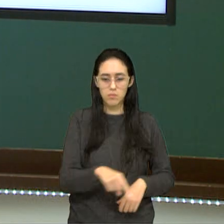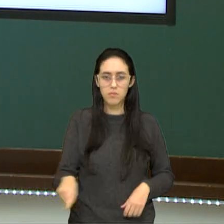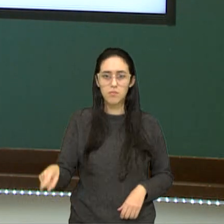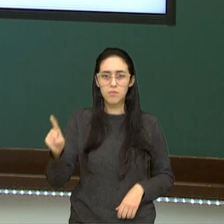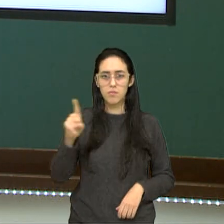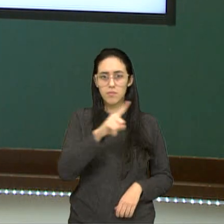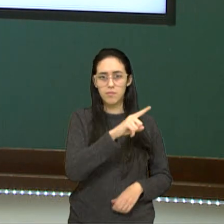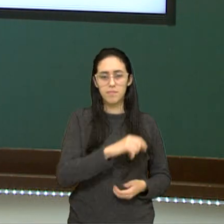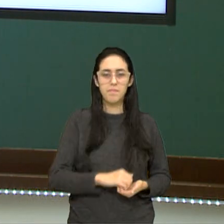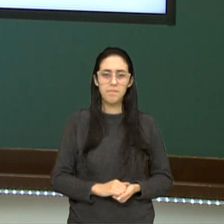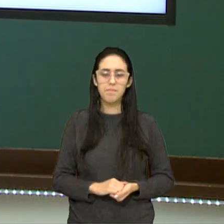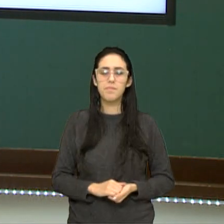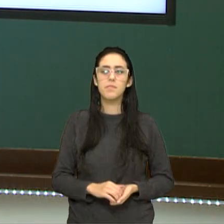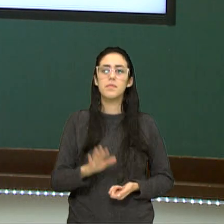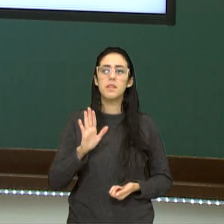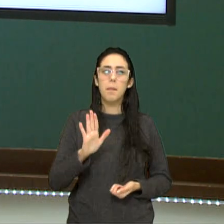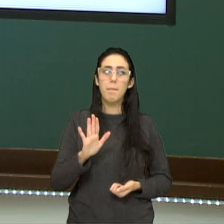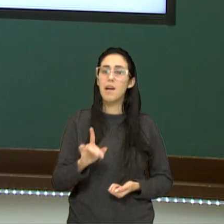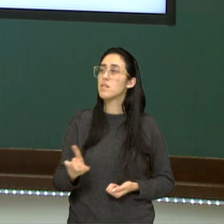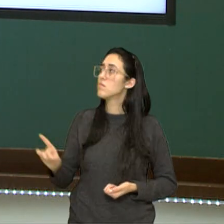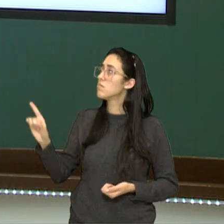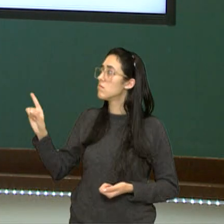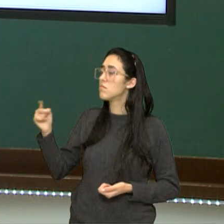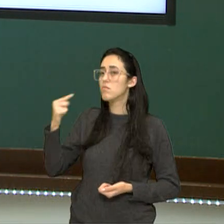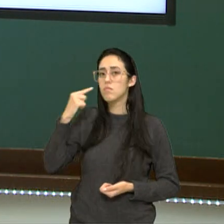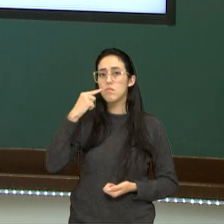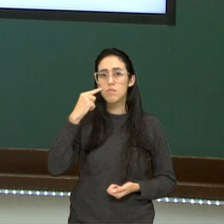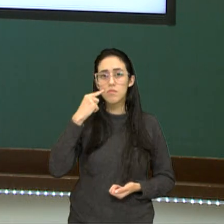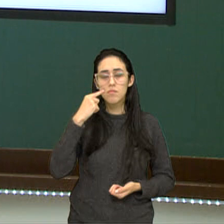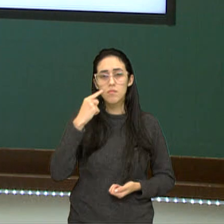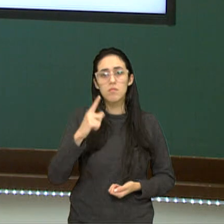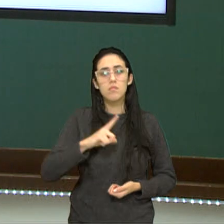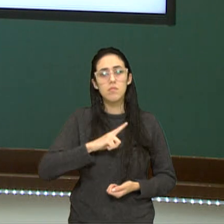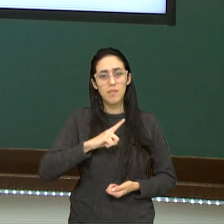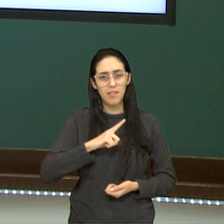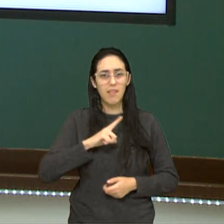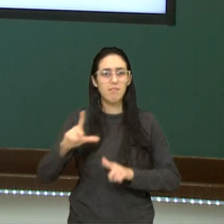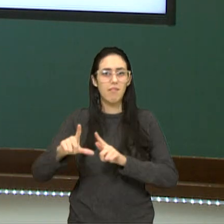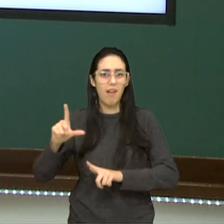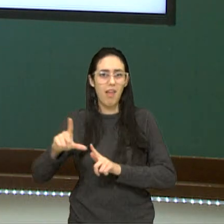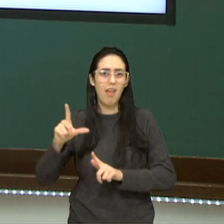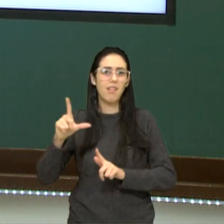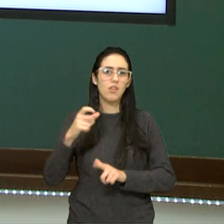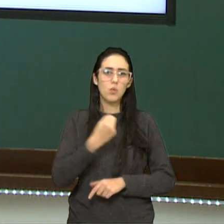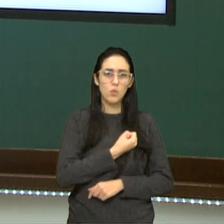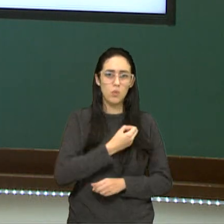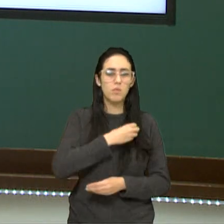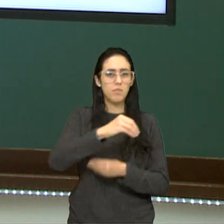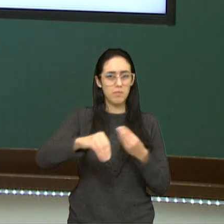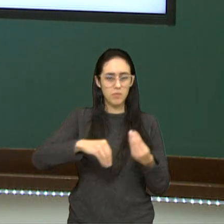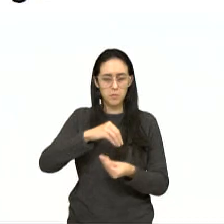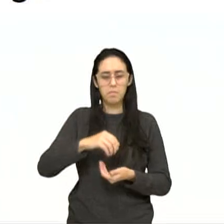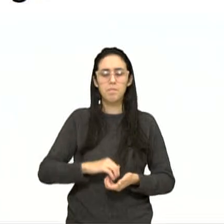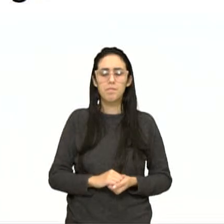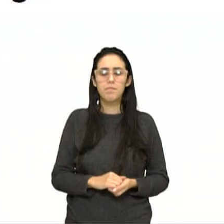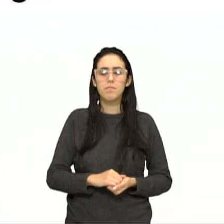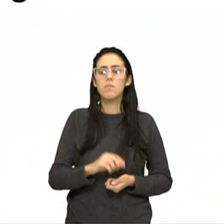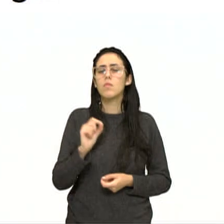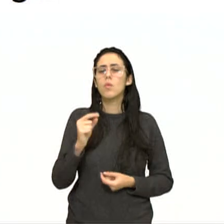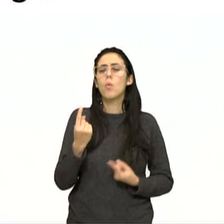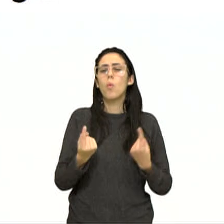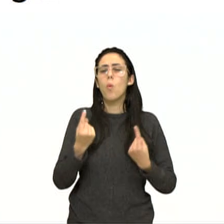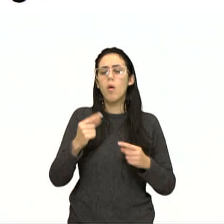lados de figuras. Só que os nossos lados aqui estão representados algebricamente, tá bom? Qual é o polinômio que